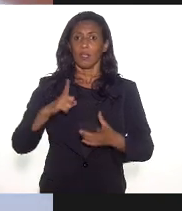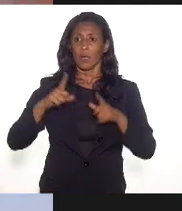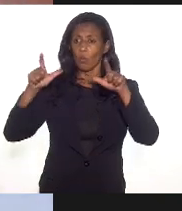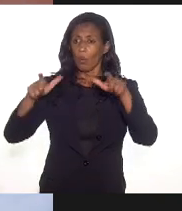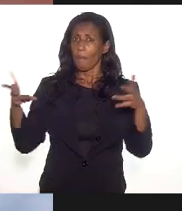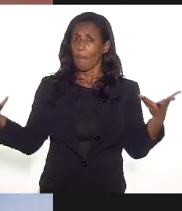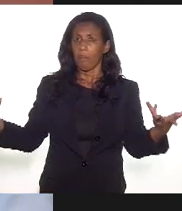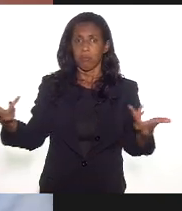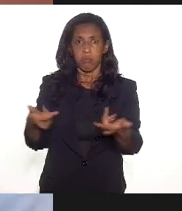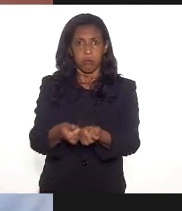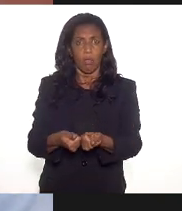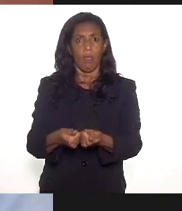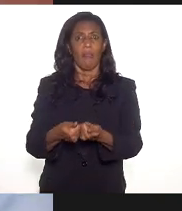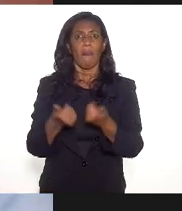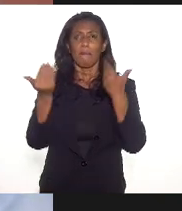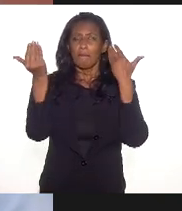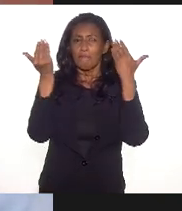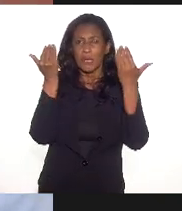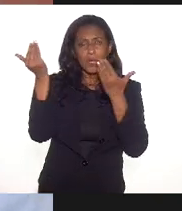fantástica, psicólogo,